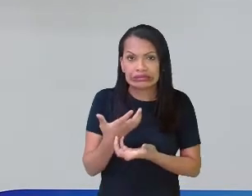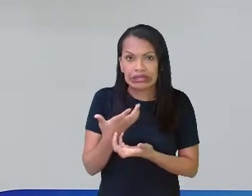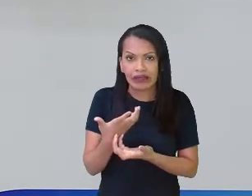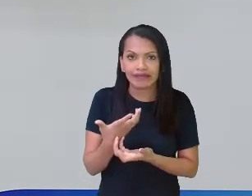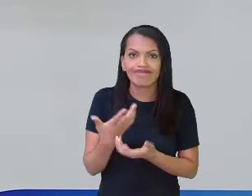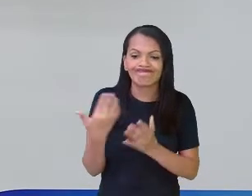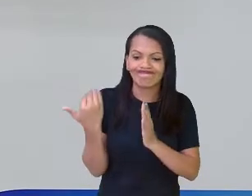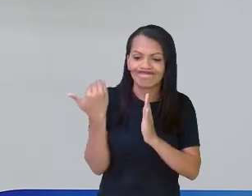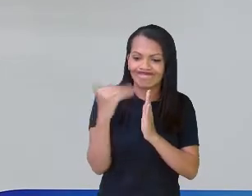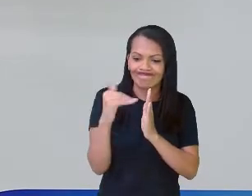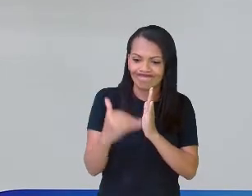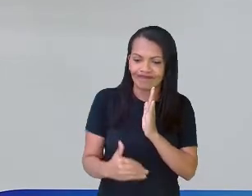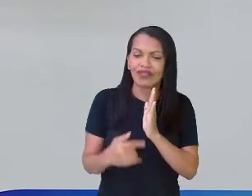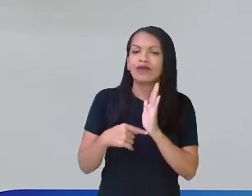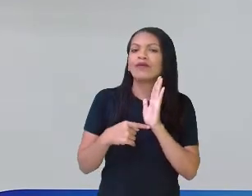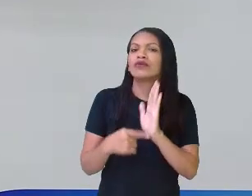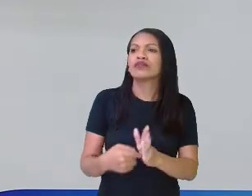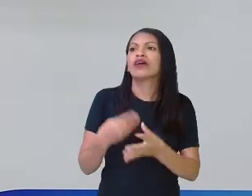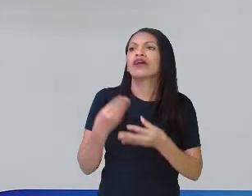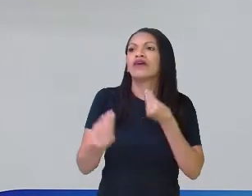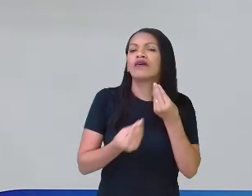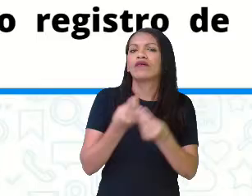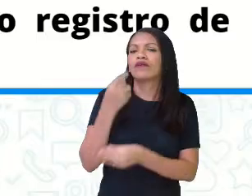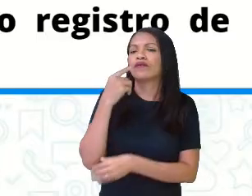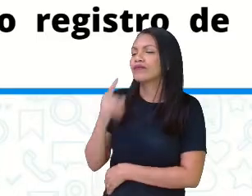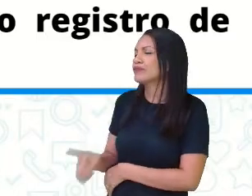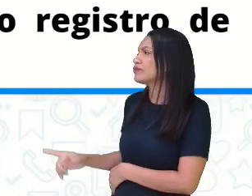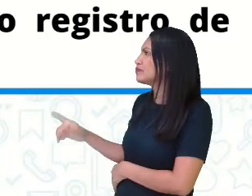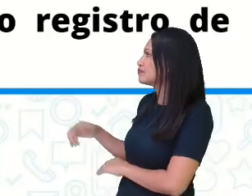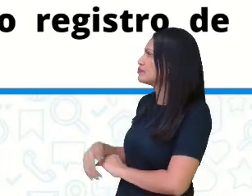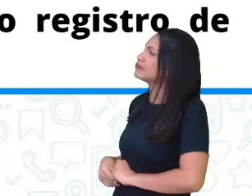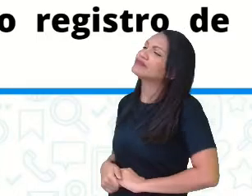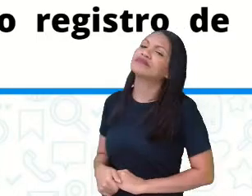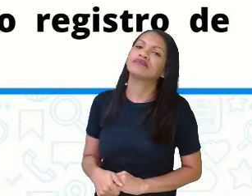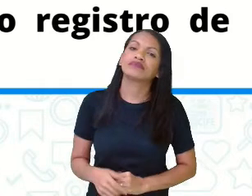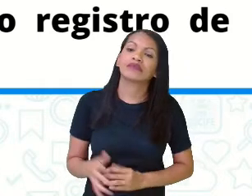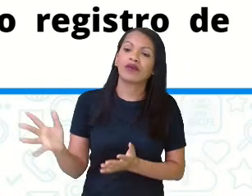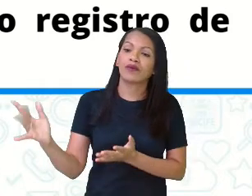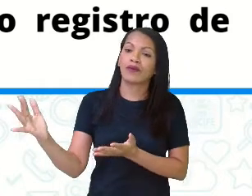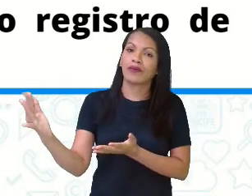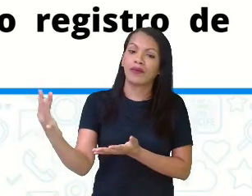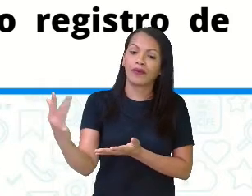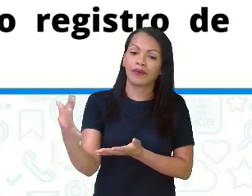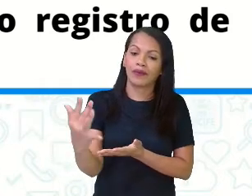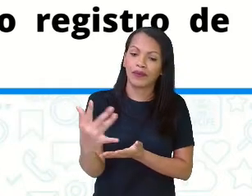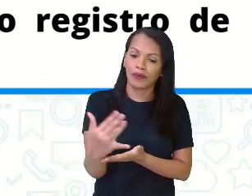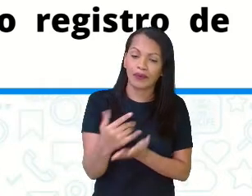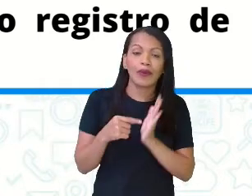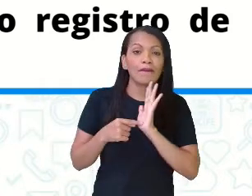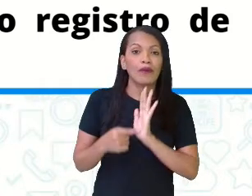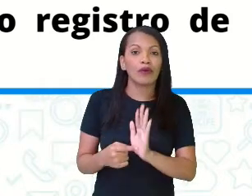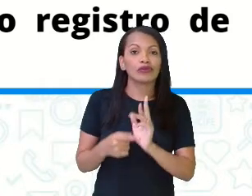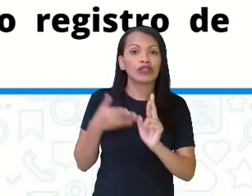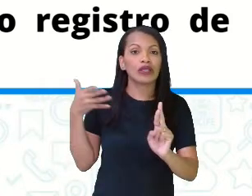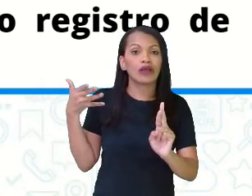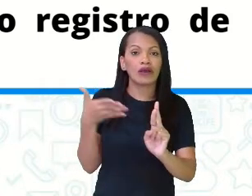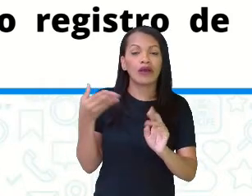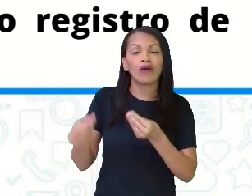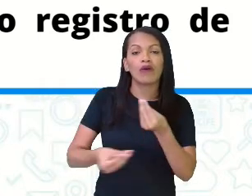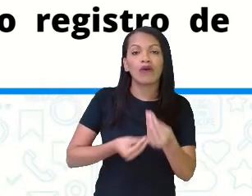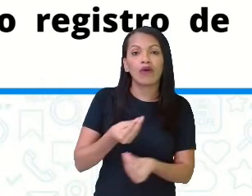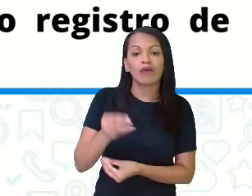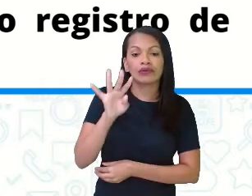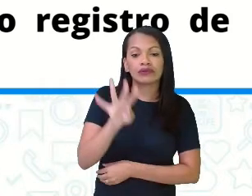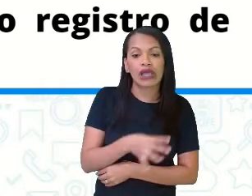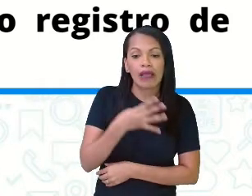como. A tabulação de dados pode ser representada através de tabelas e gráficos. Podemos converter